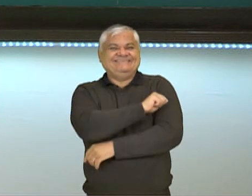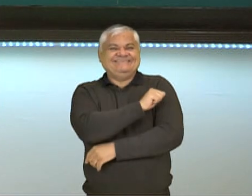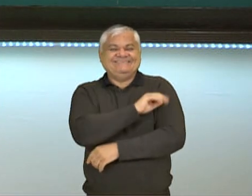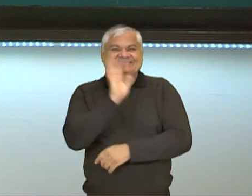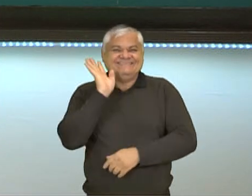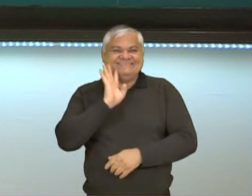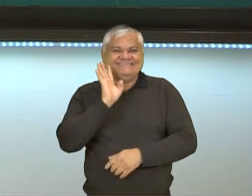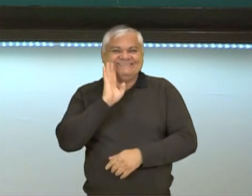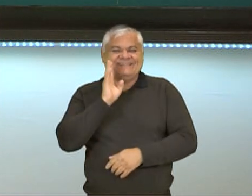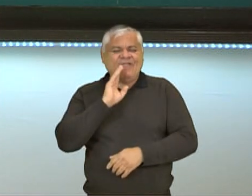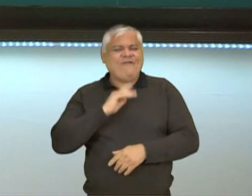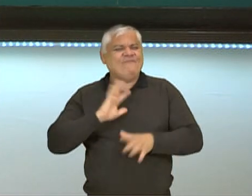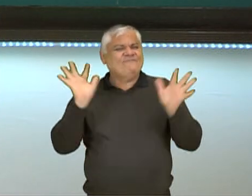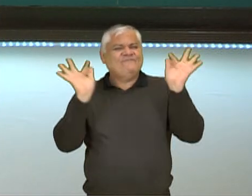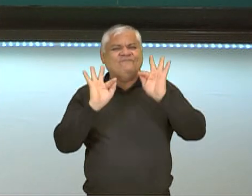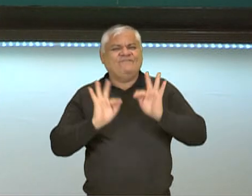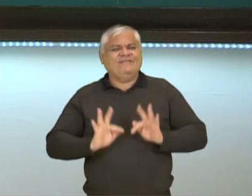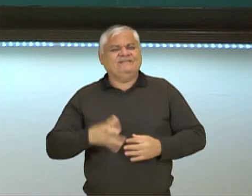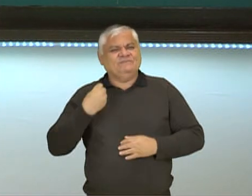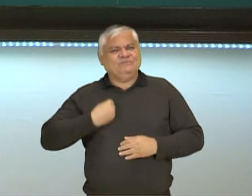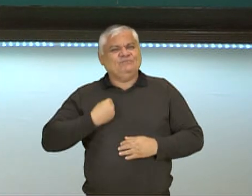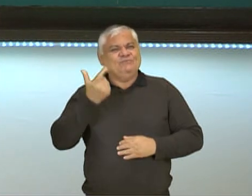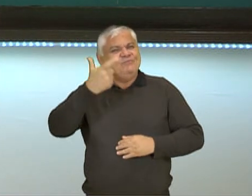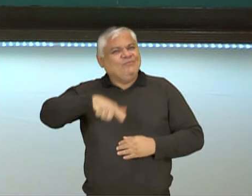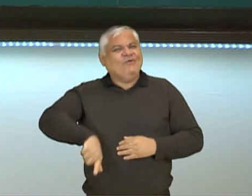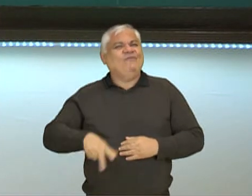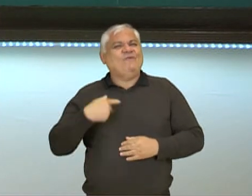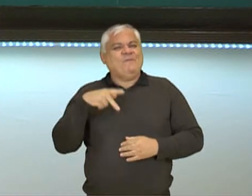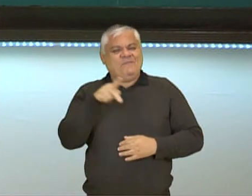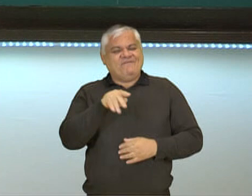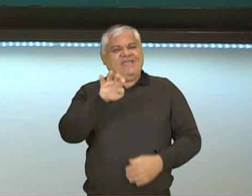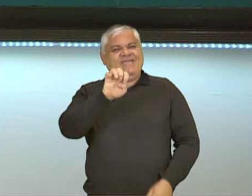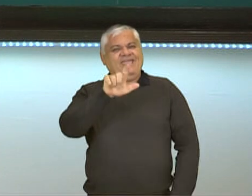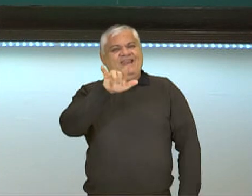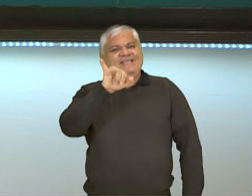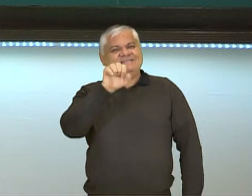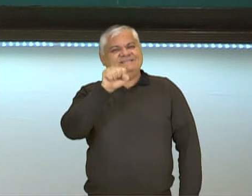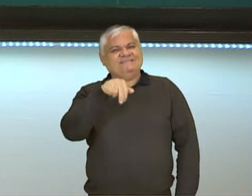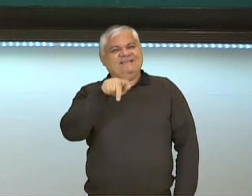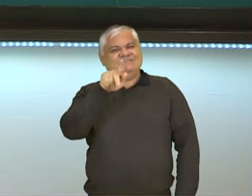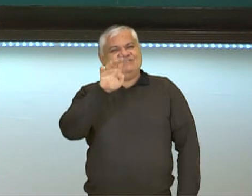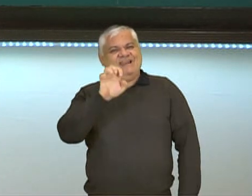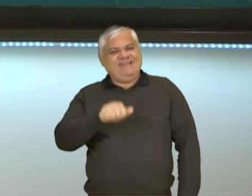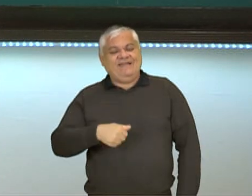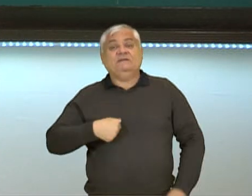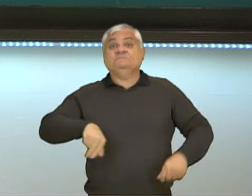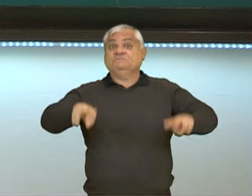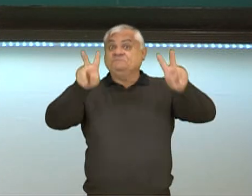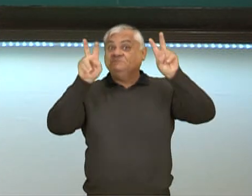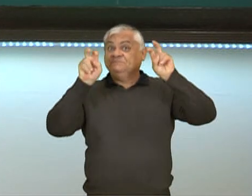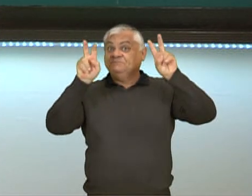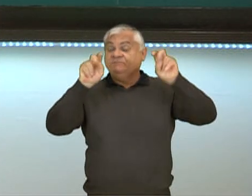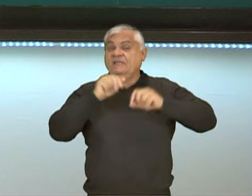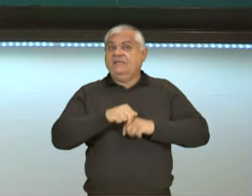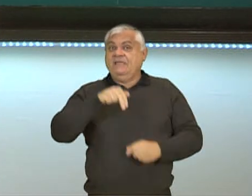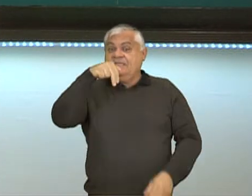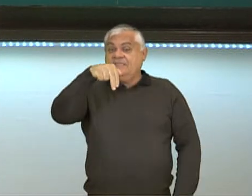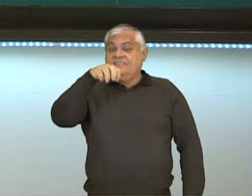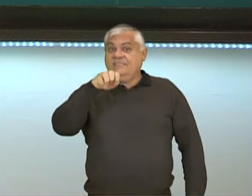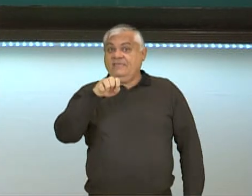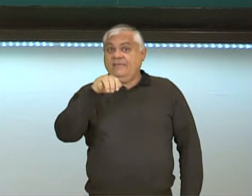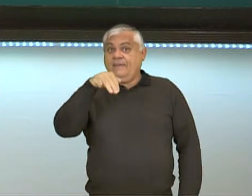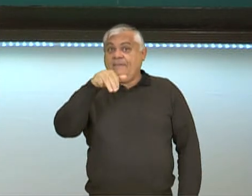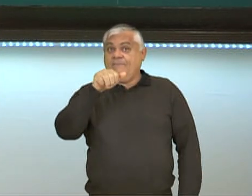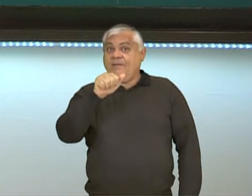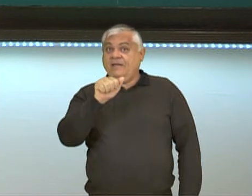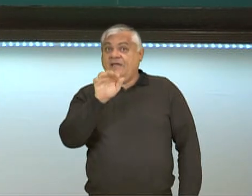galerinha, que alegria estar aqui com você novamente, professora Elisângela. Nós vamos falar dos nematódeos ou